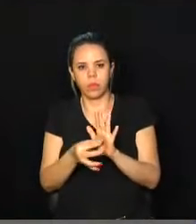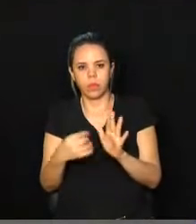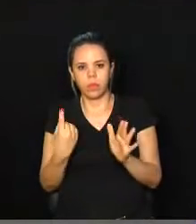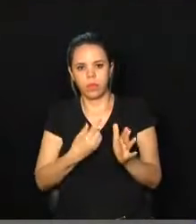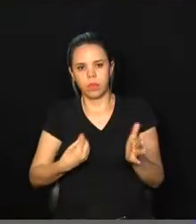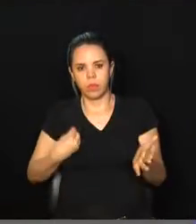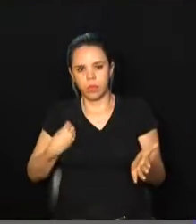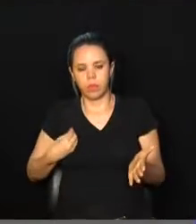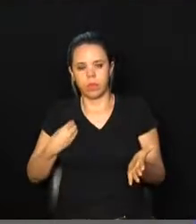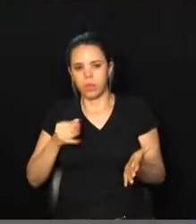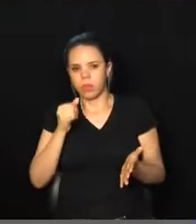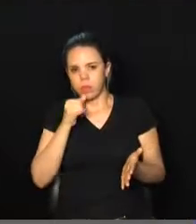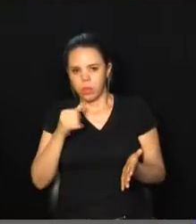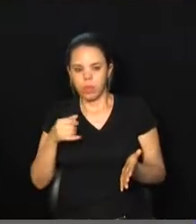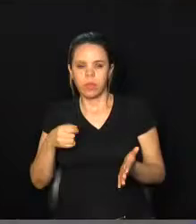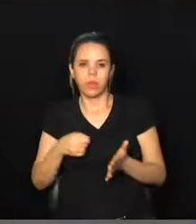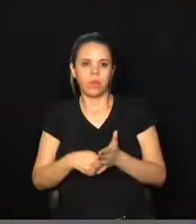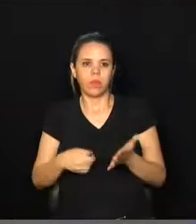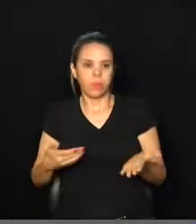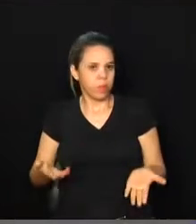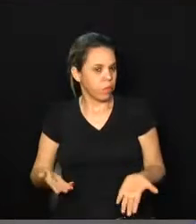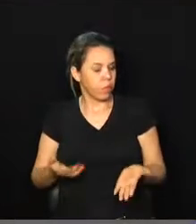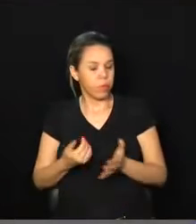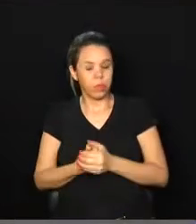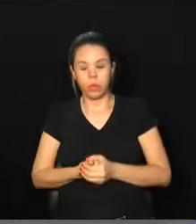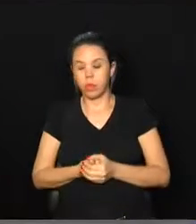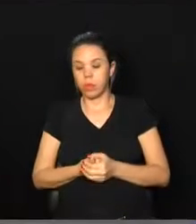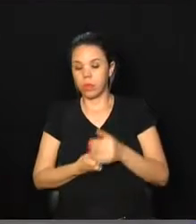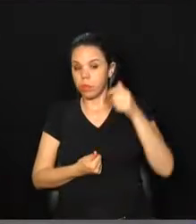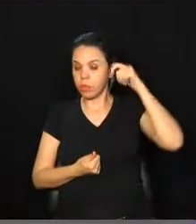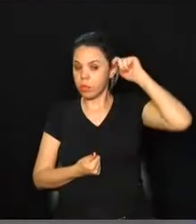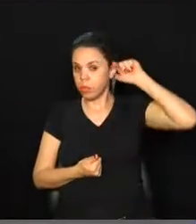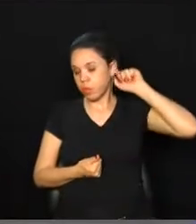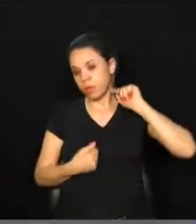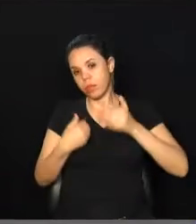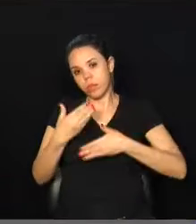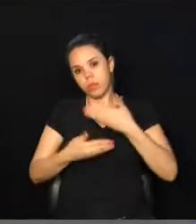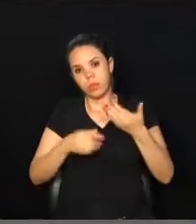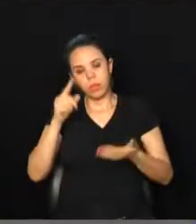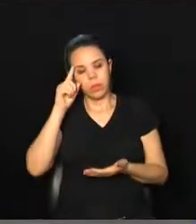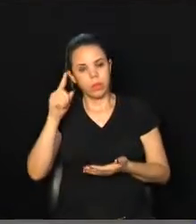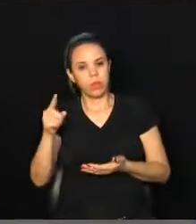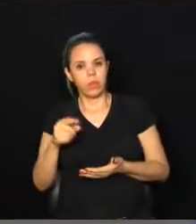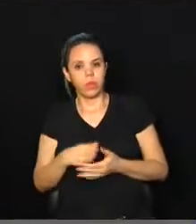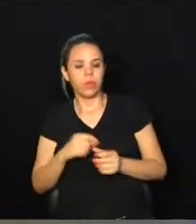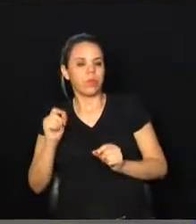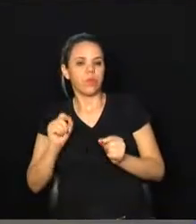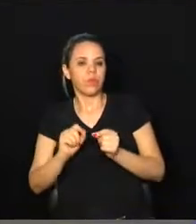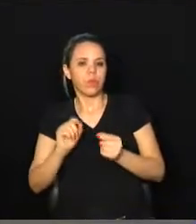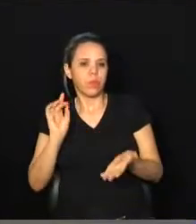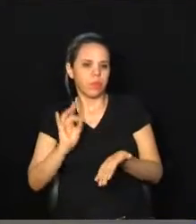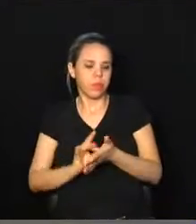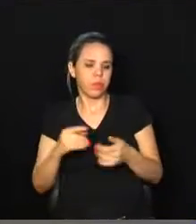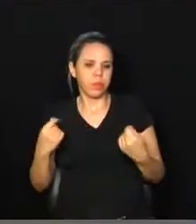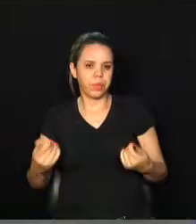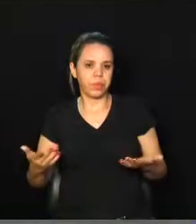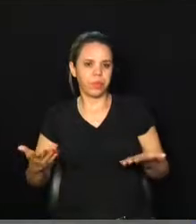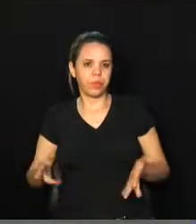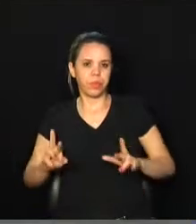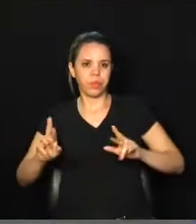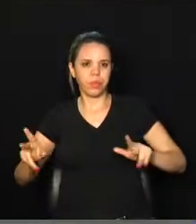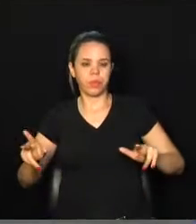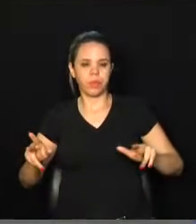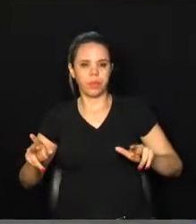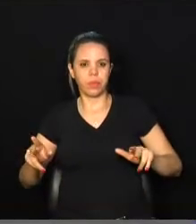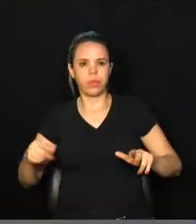estamos ali na ponta, né, vendo no dia a dia ali o que realmente precisa, diferentemente